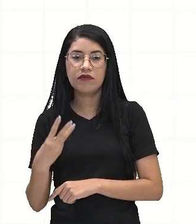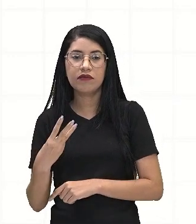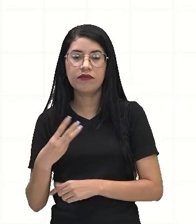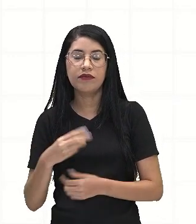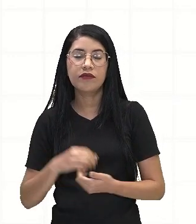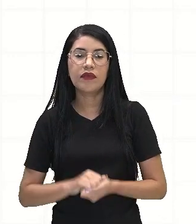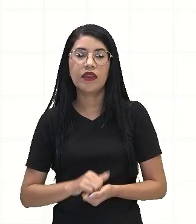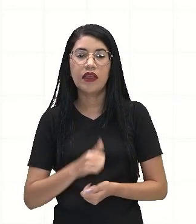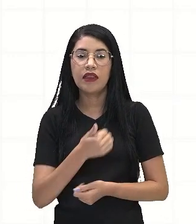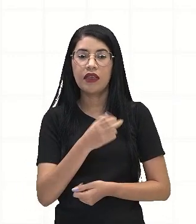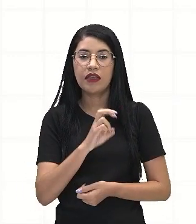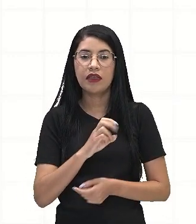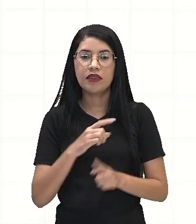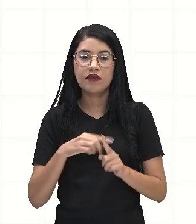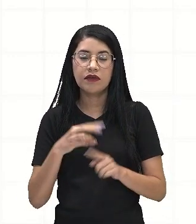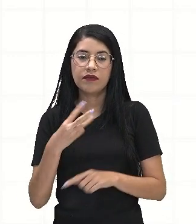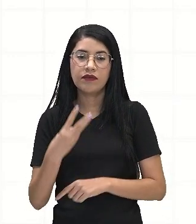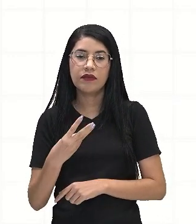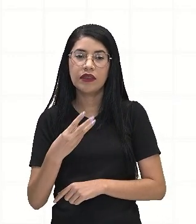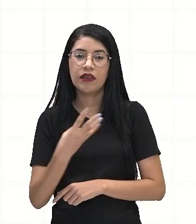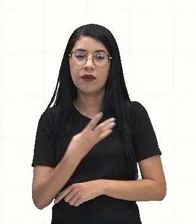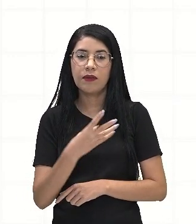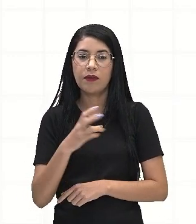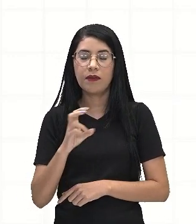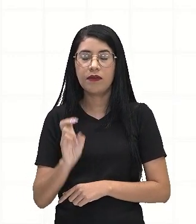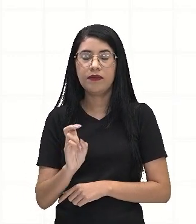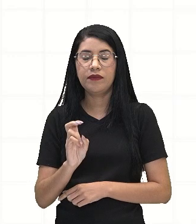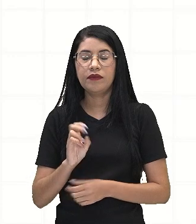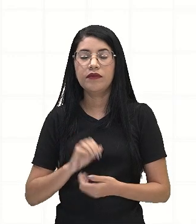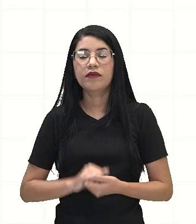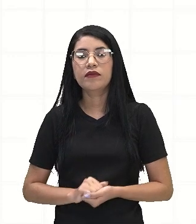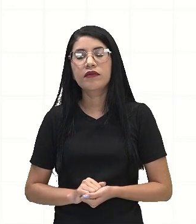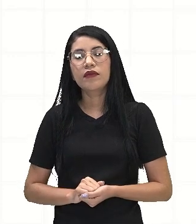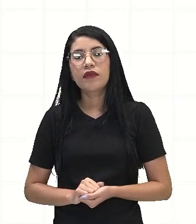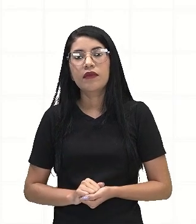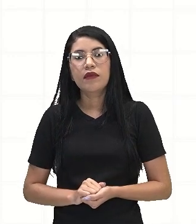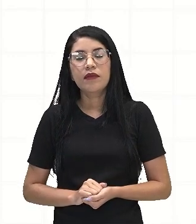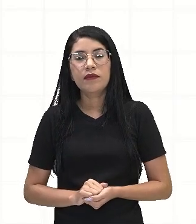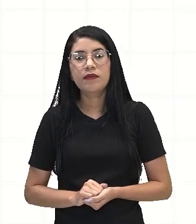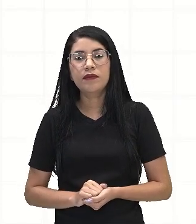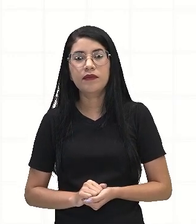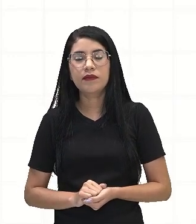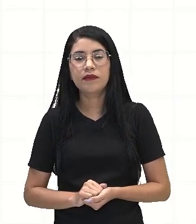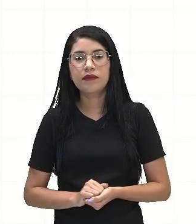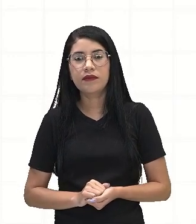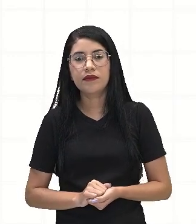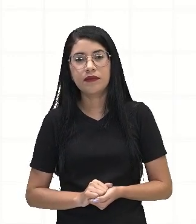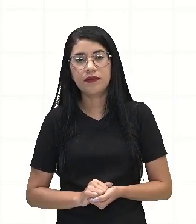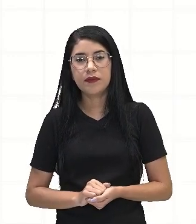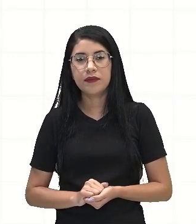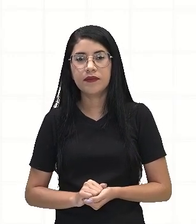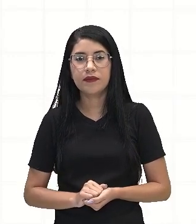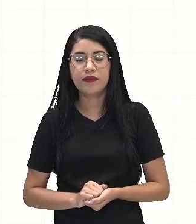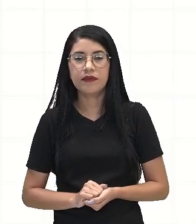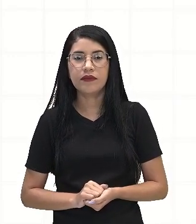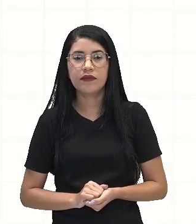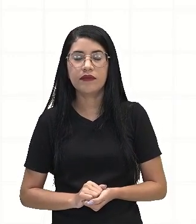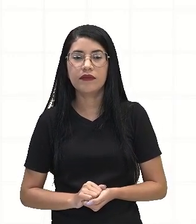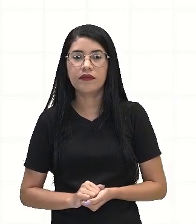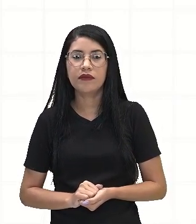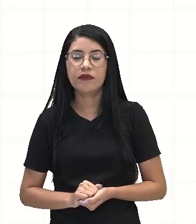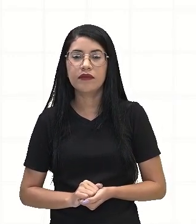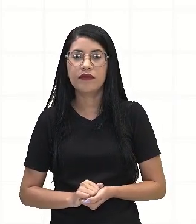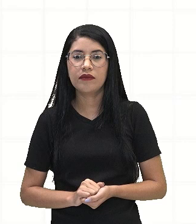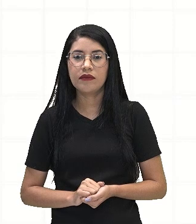e 15 vezes 3 vai dar justamente o 45 que ele informou aí na questão, né? Então, a